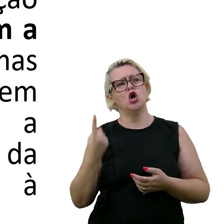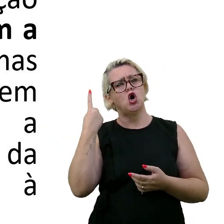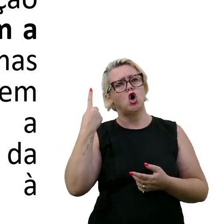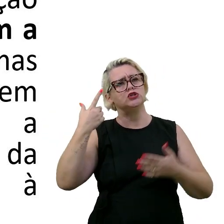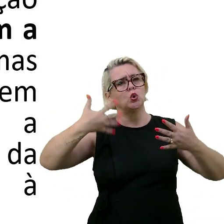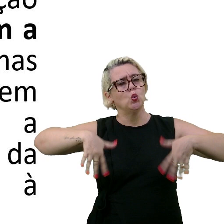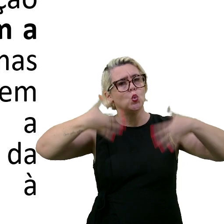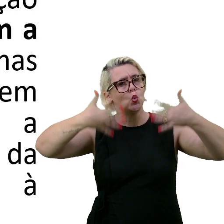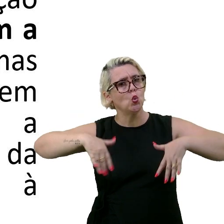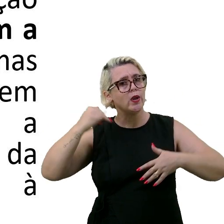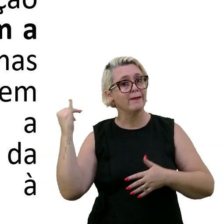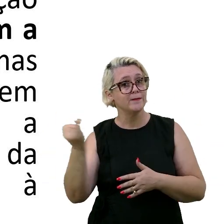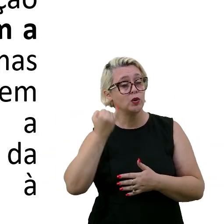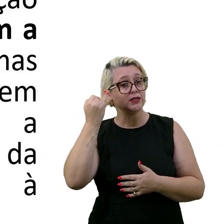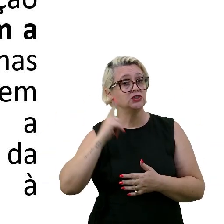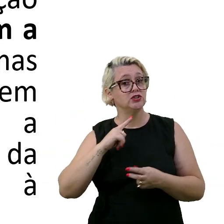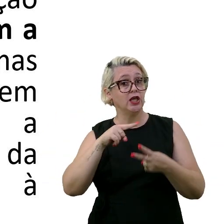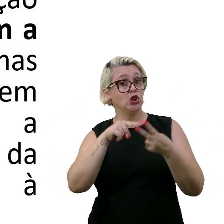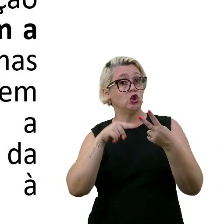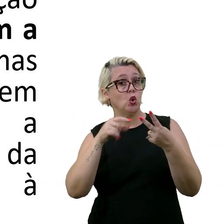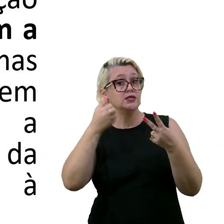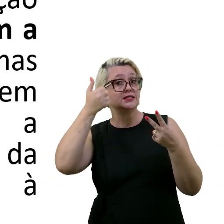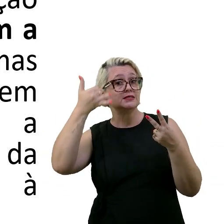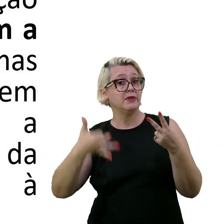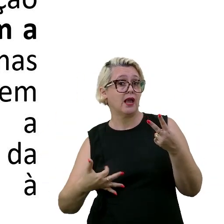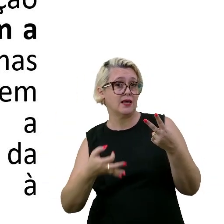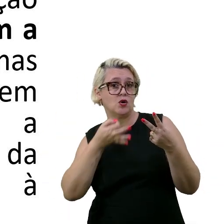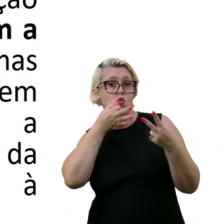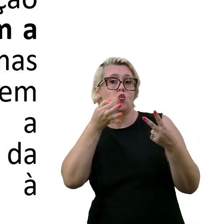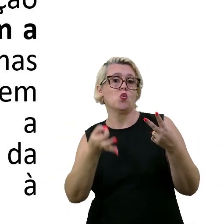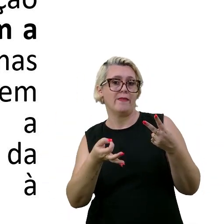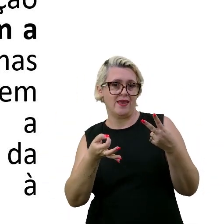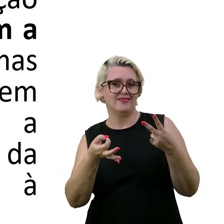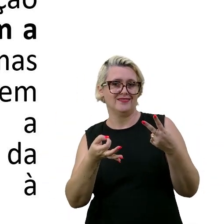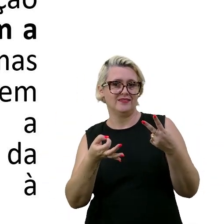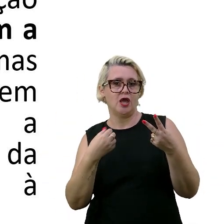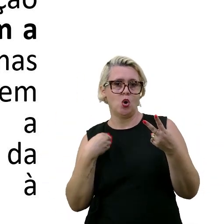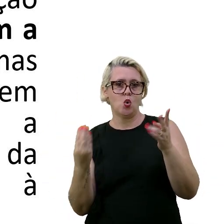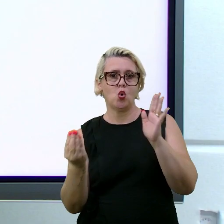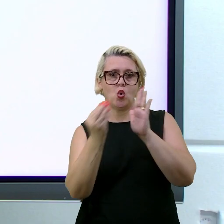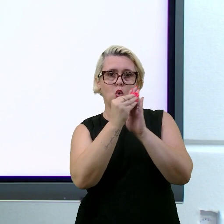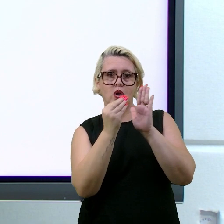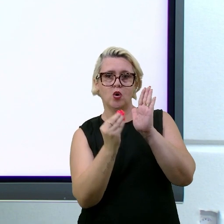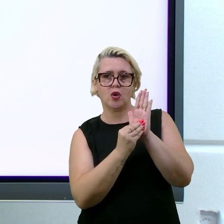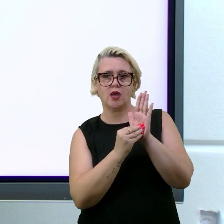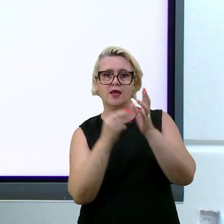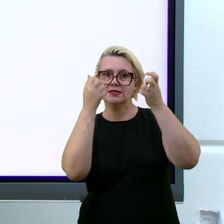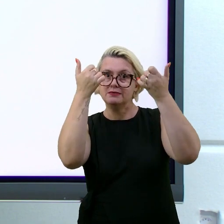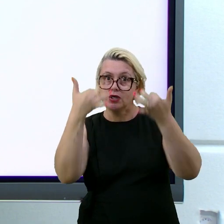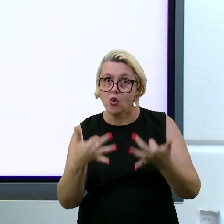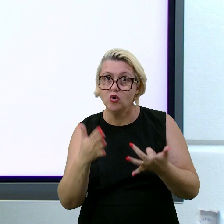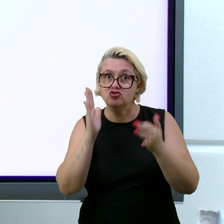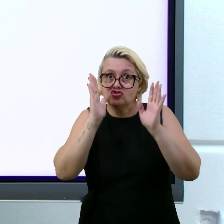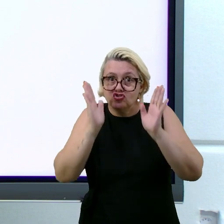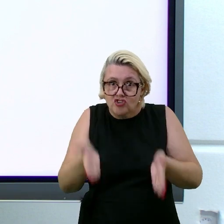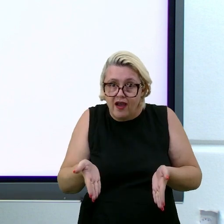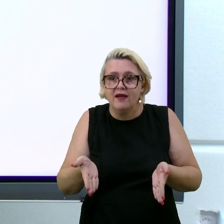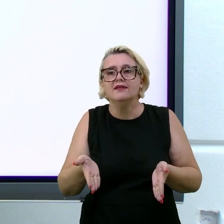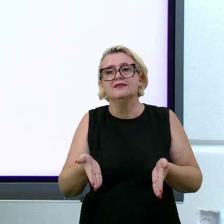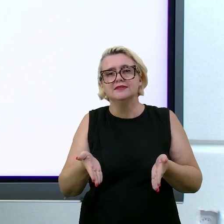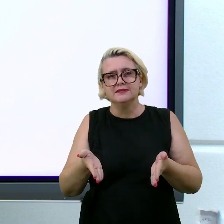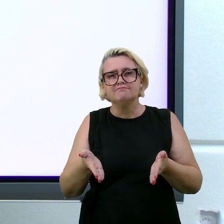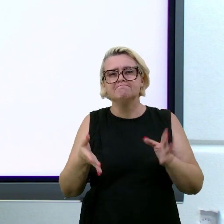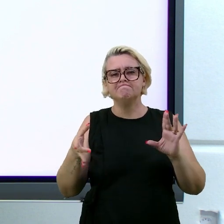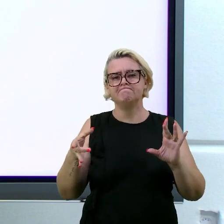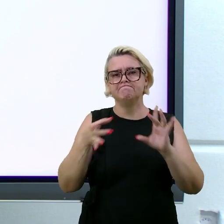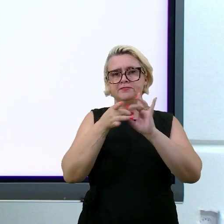tenho dois repertórios. O que eu faço? Quando eu cito, eu coloco esses dois repertórios e consigo explicar bem,